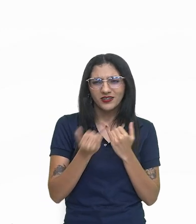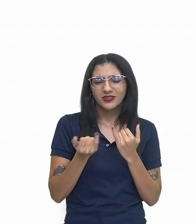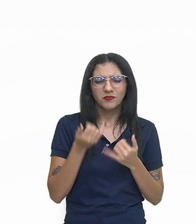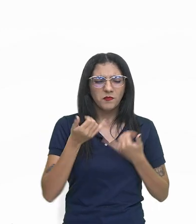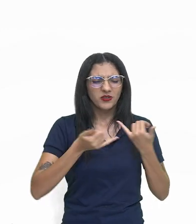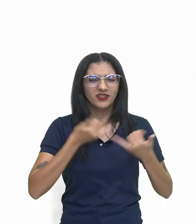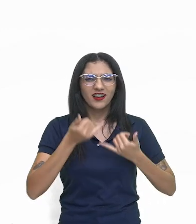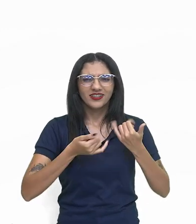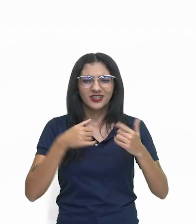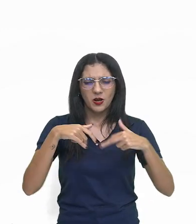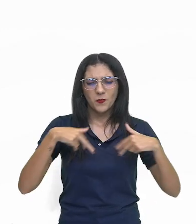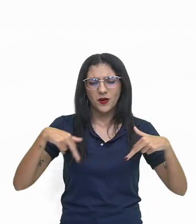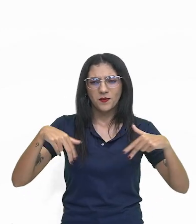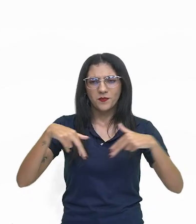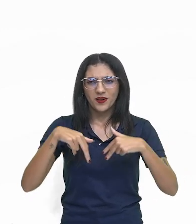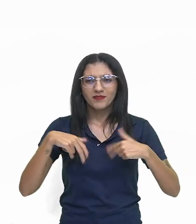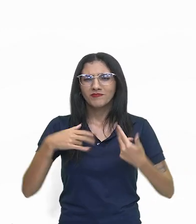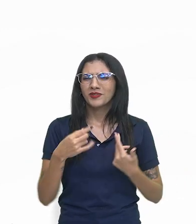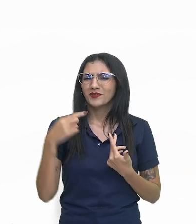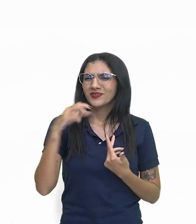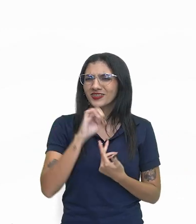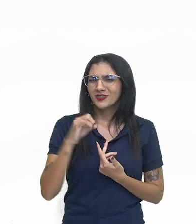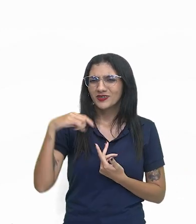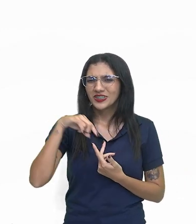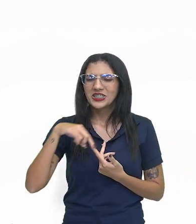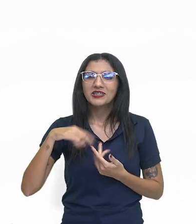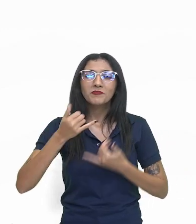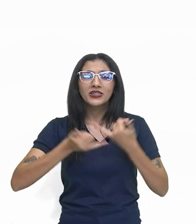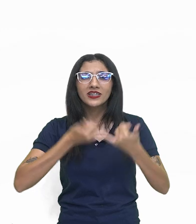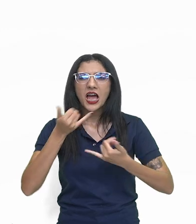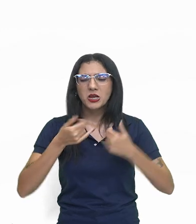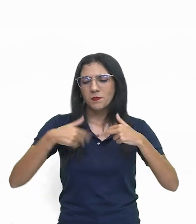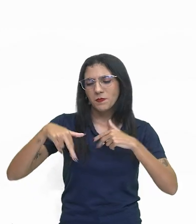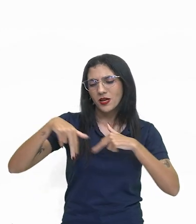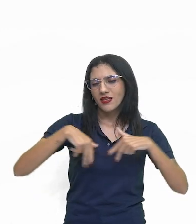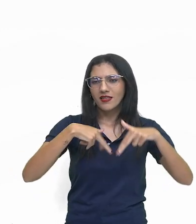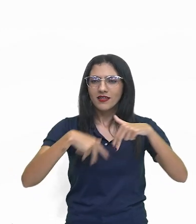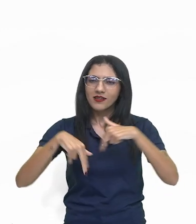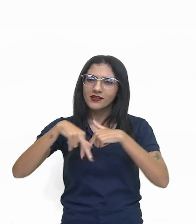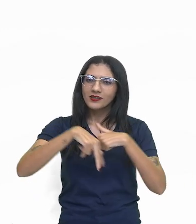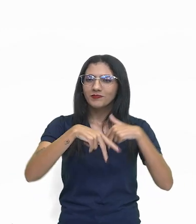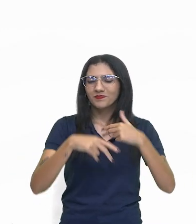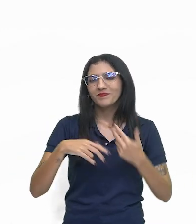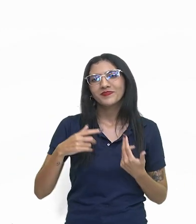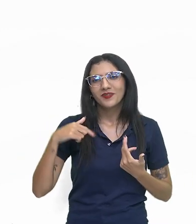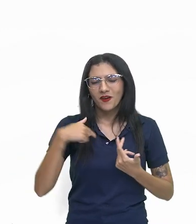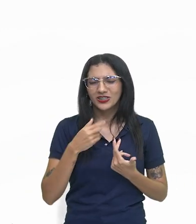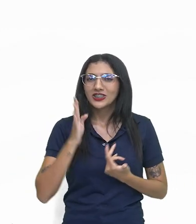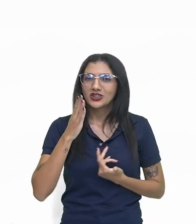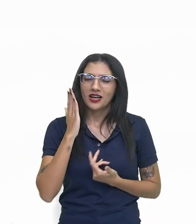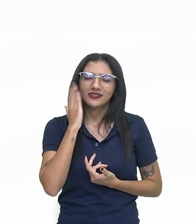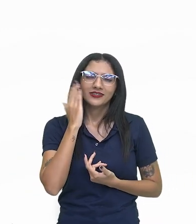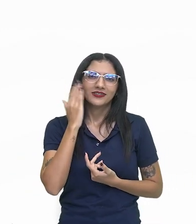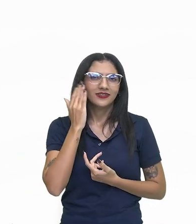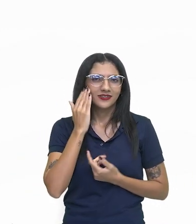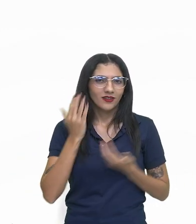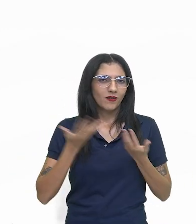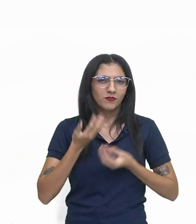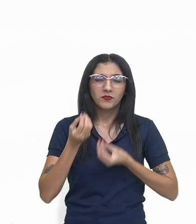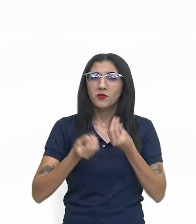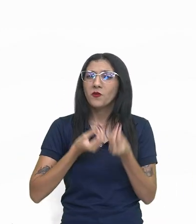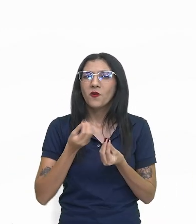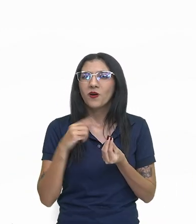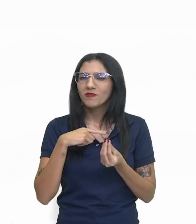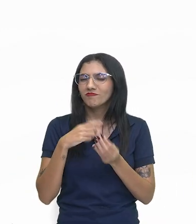de roda, né? Quem nunca brincou aí do ciranda, cirandinha? Então a gente já sabe de onde vem, né, justamente